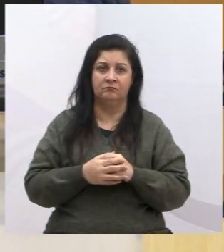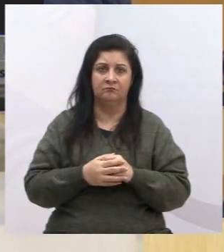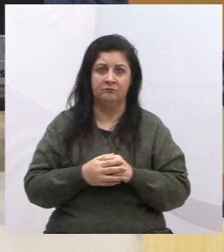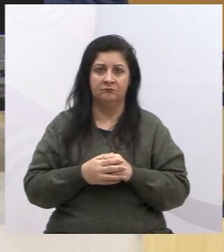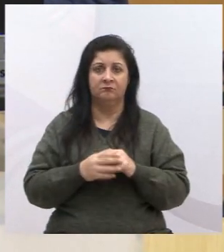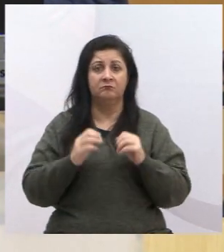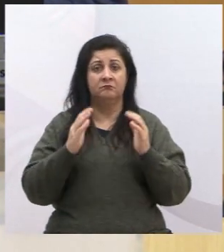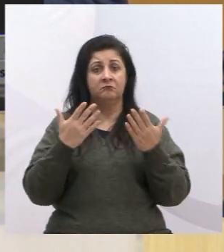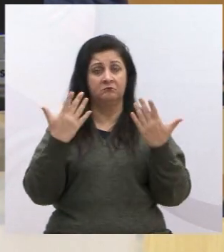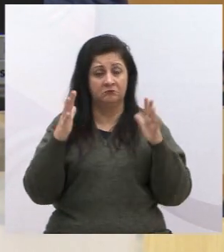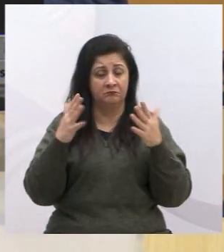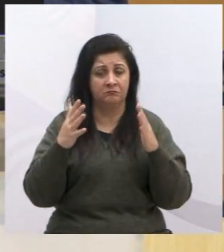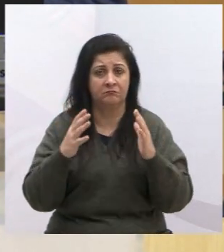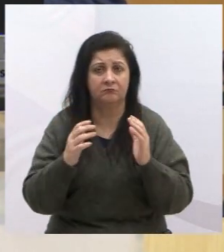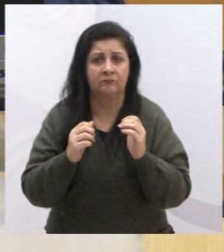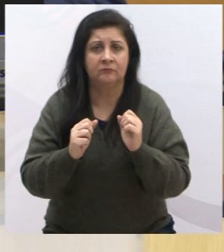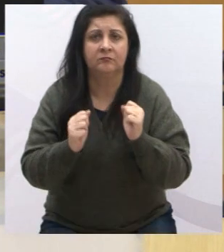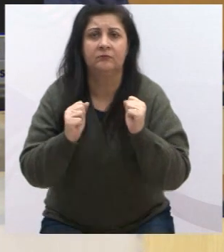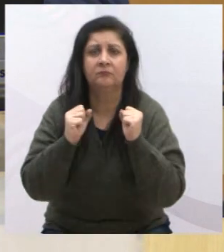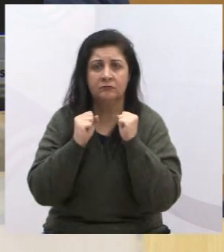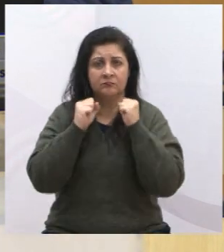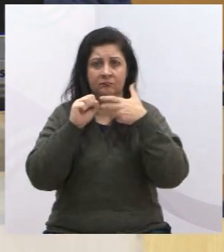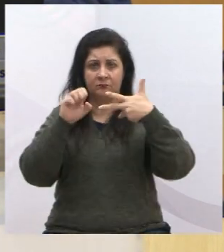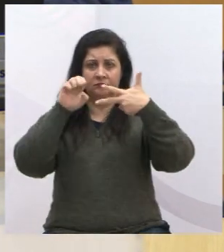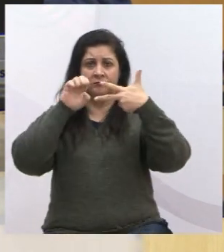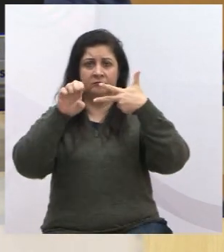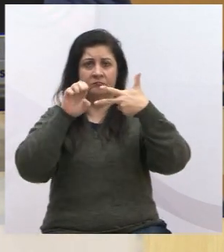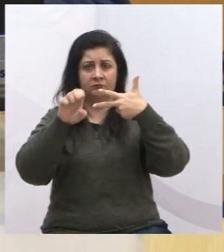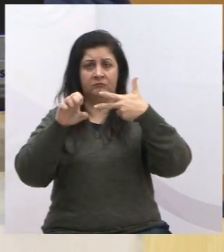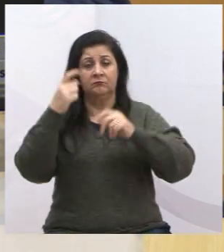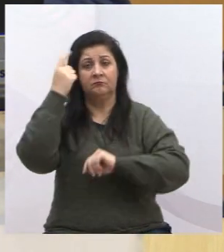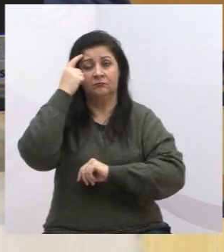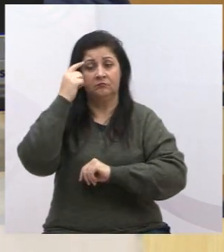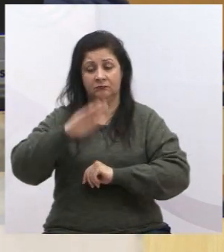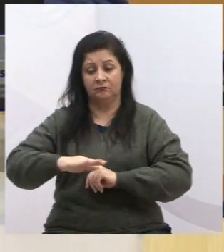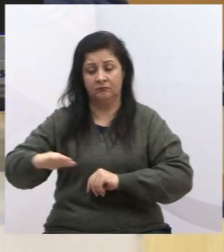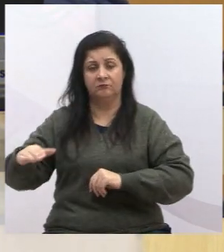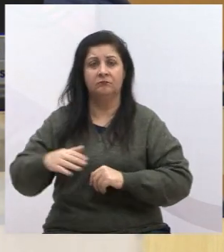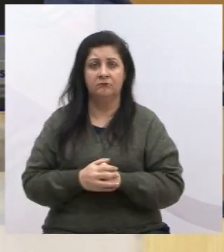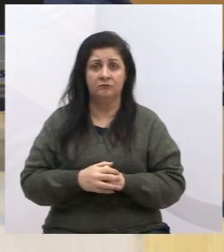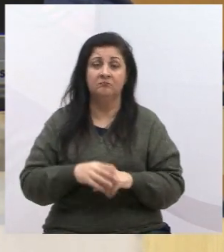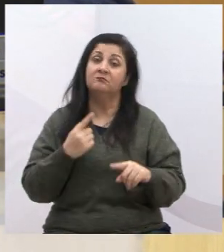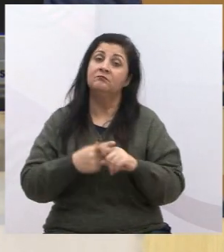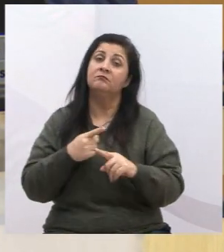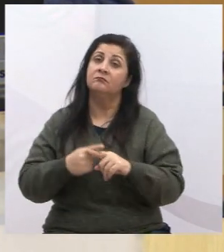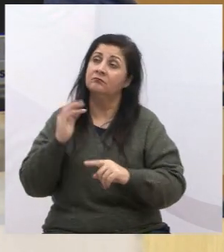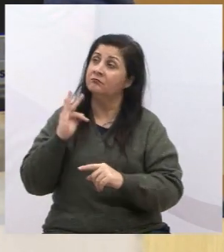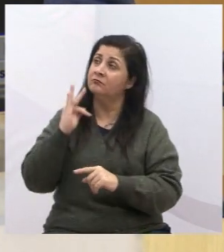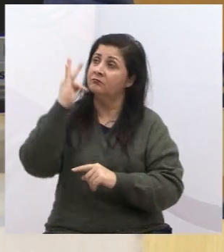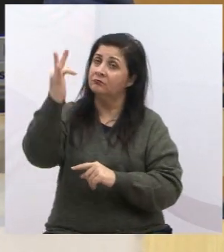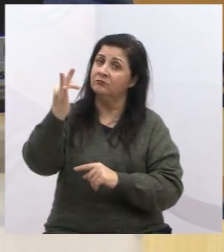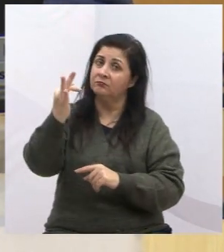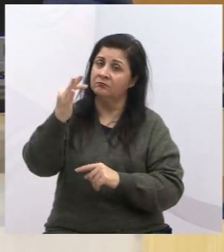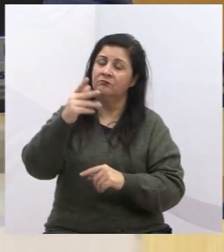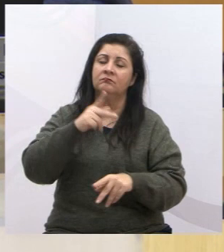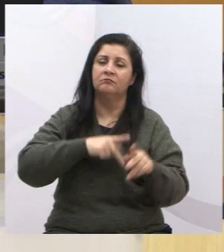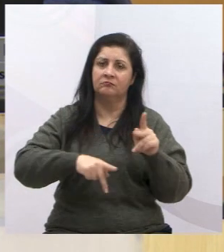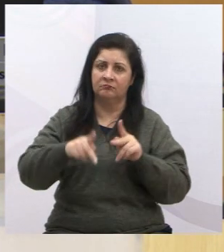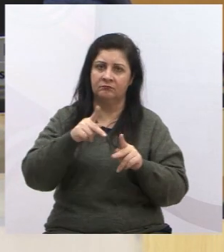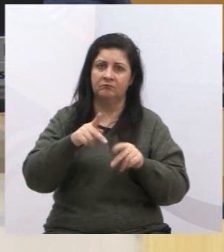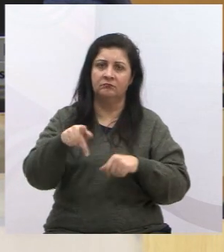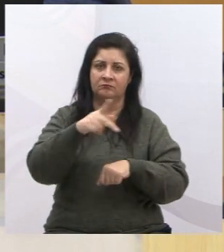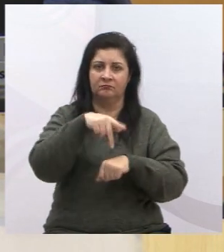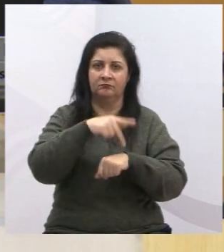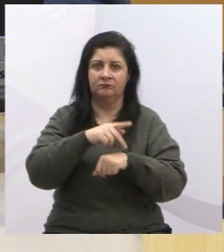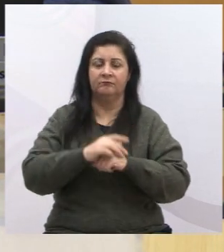Poder Executivo por estar pensando nas nossas crianças, que são o futuro dessa nação. E